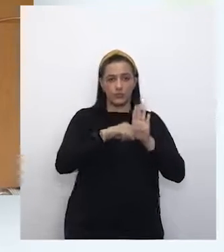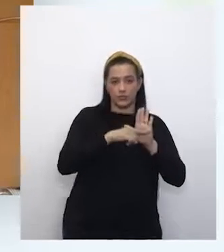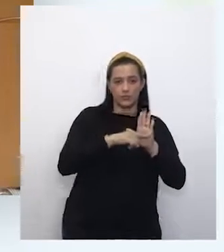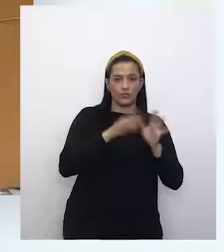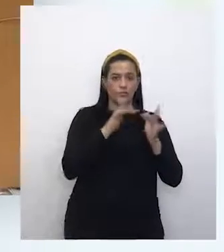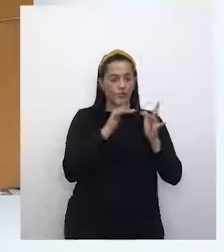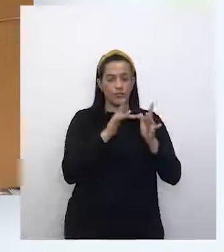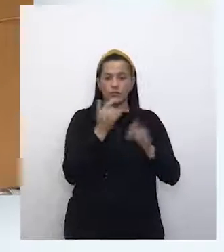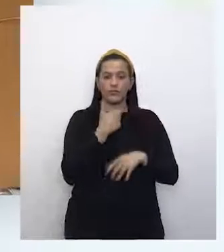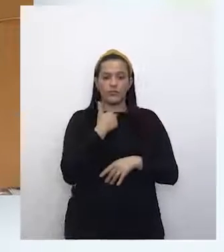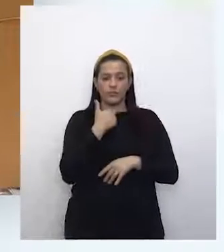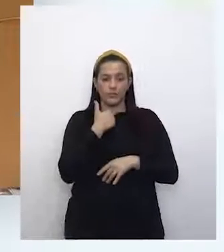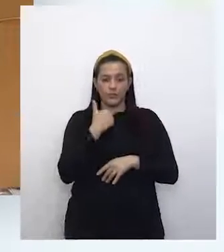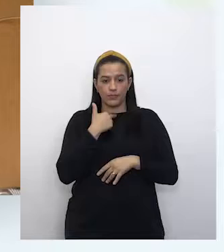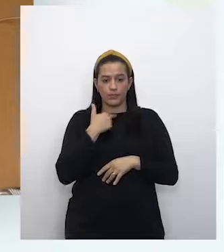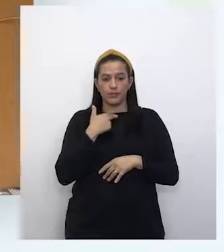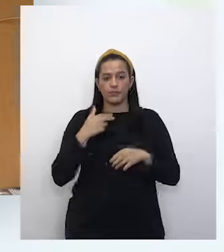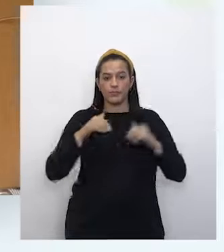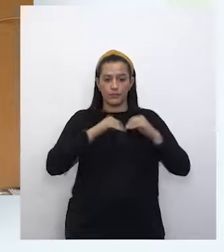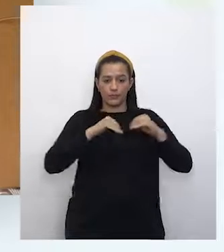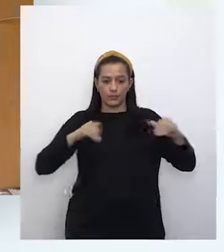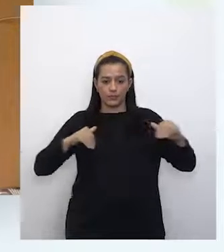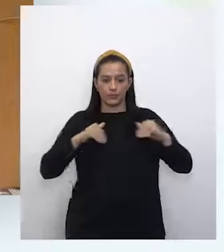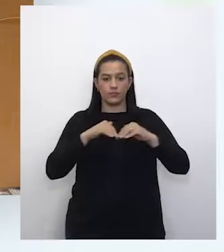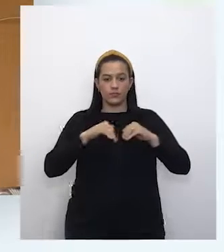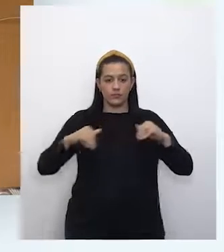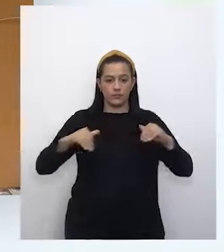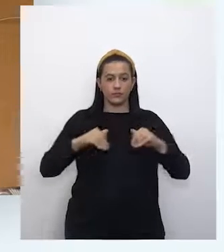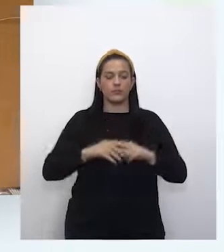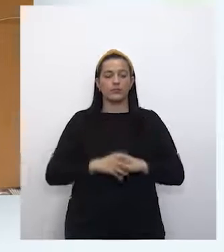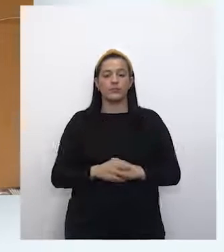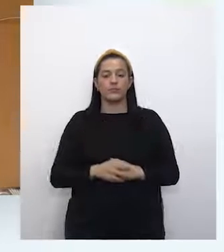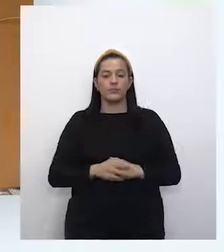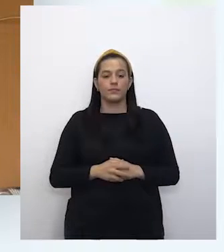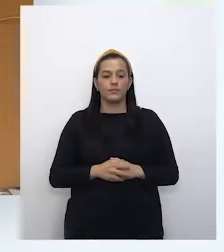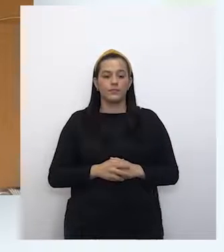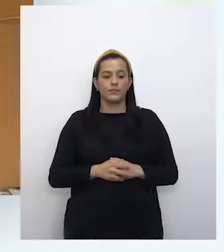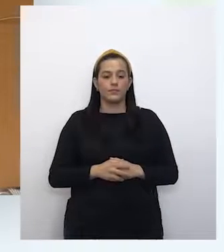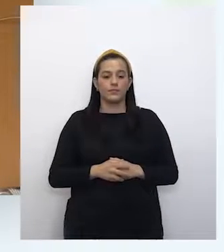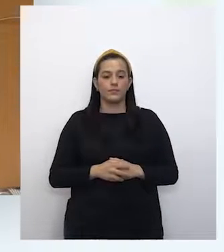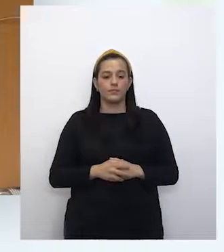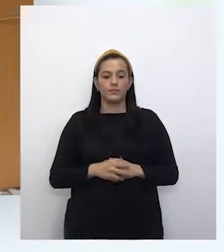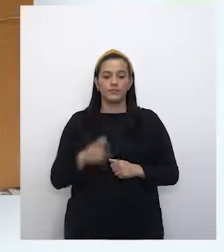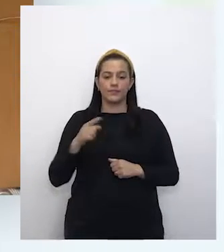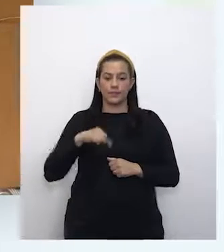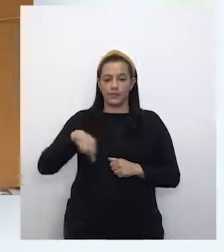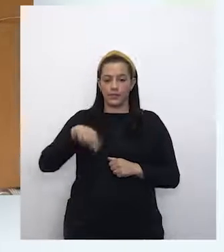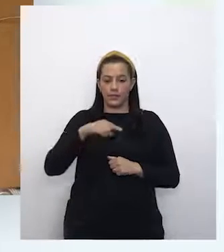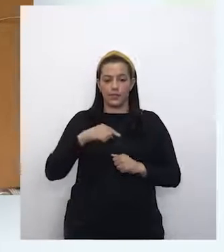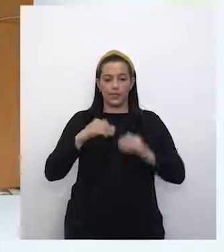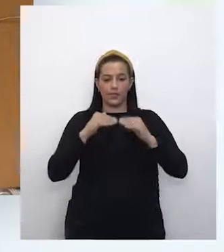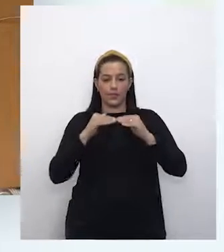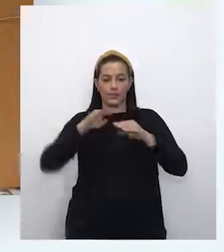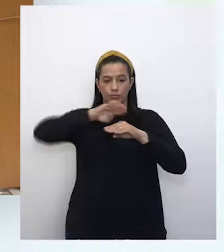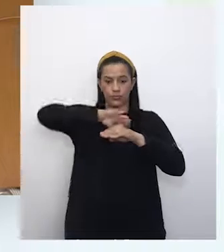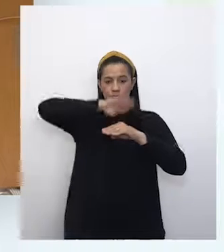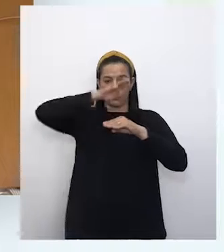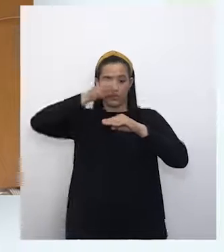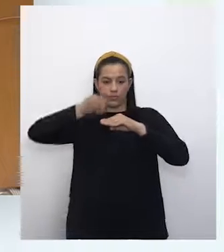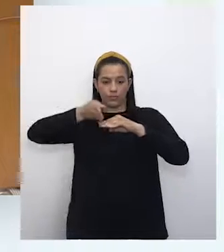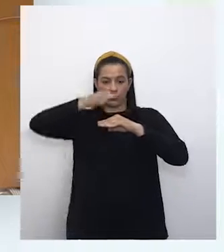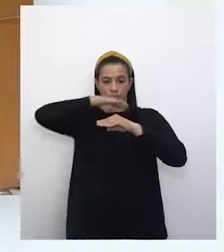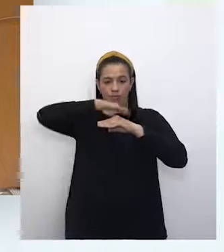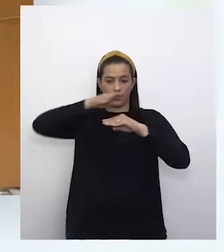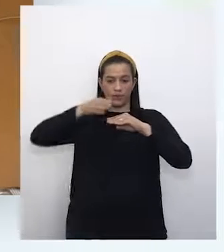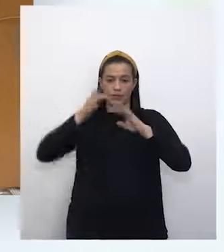Dessa forma eu fiz esse pequeno arco aqui, né? E a parte de baixo coloquei né, a ligação